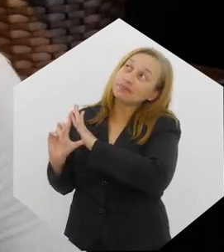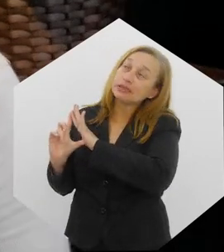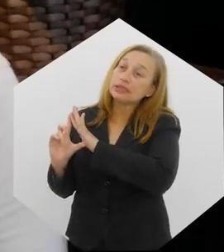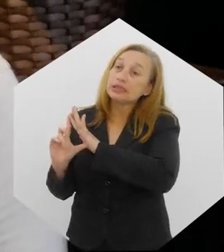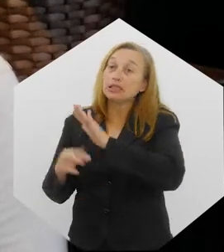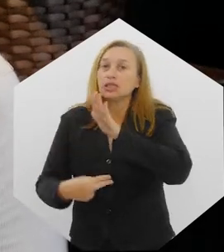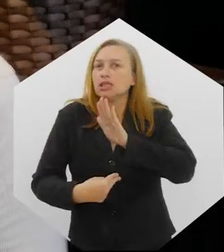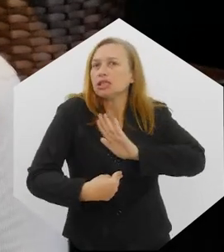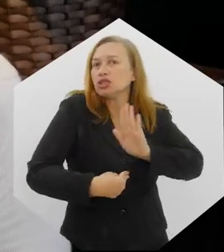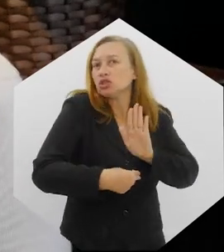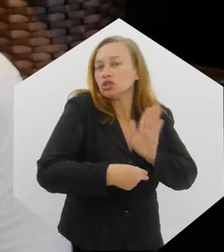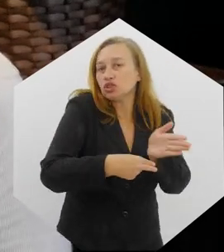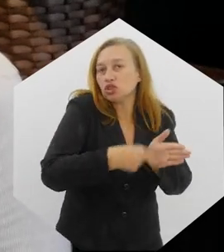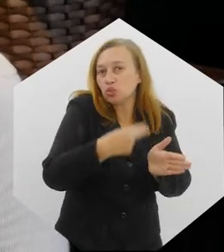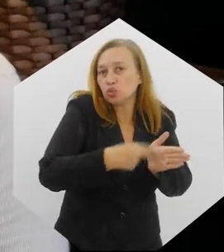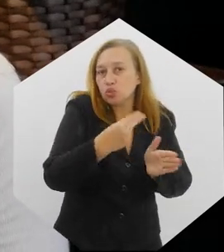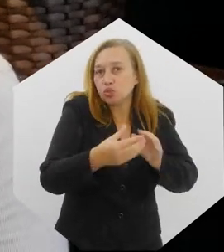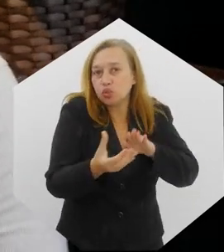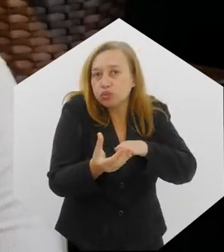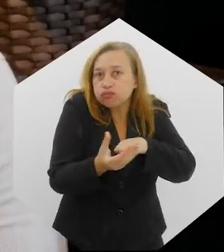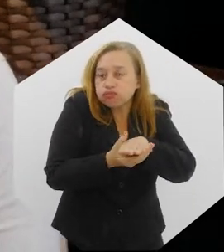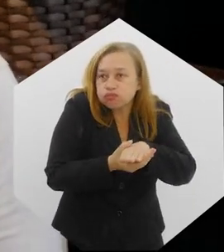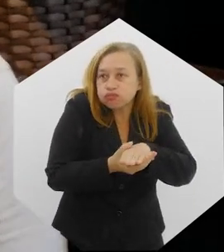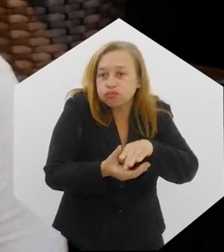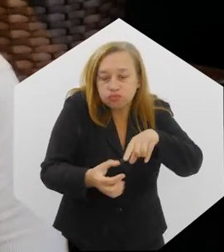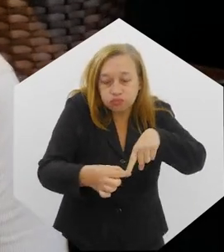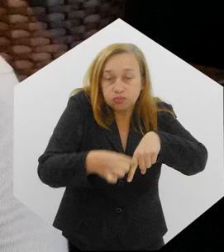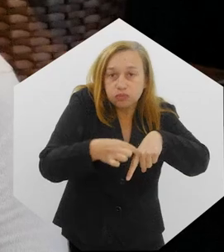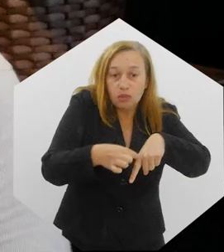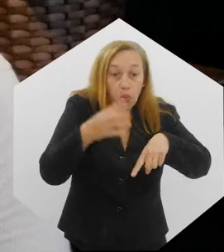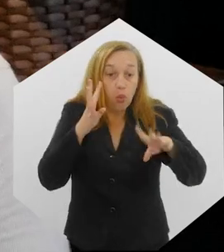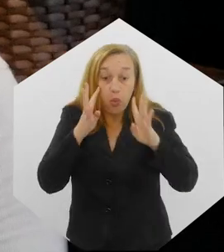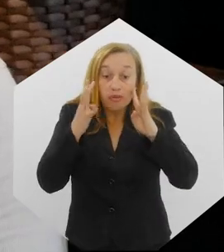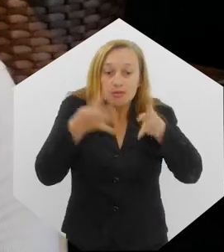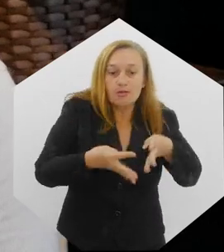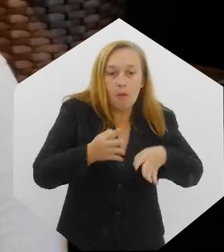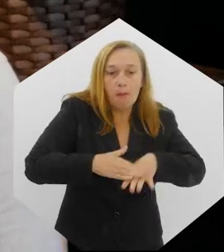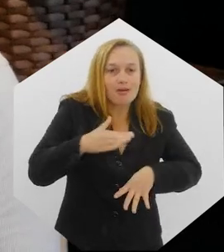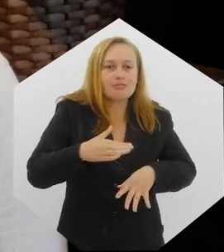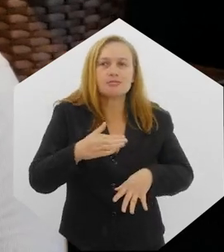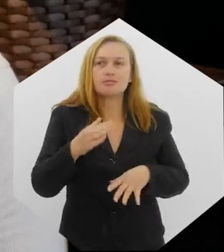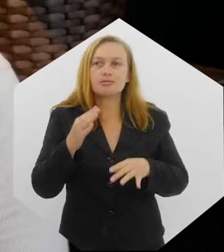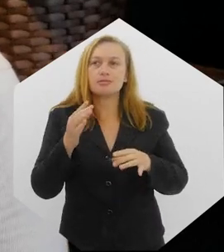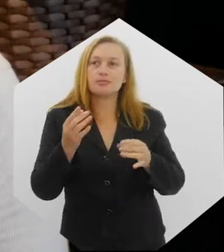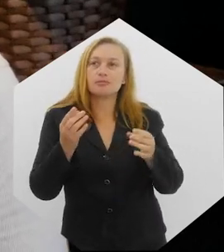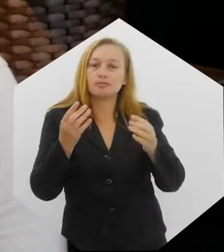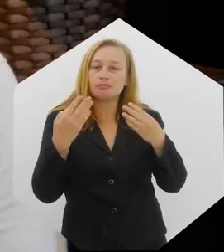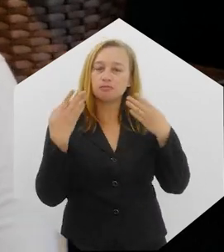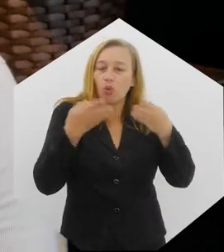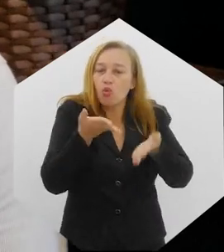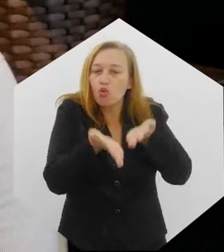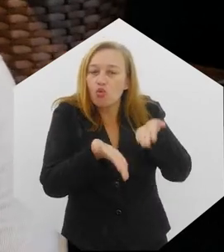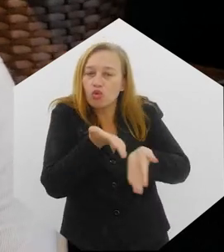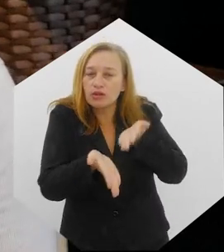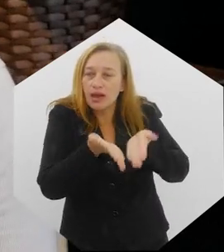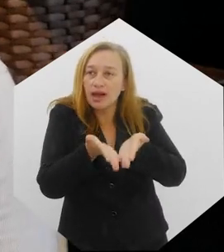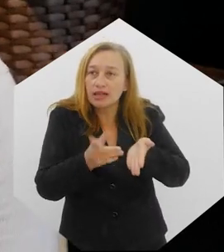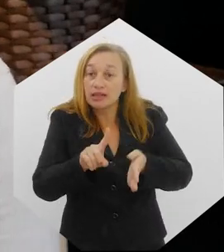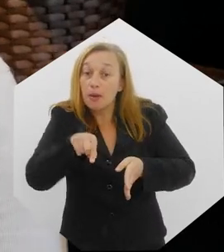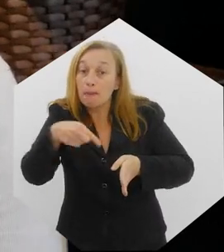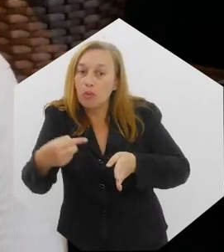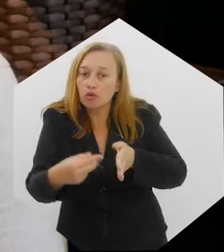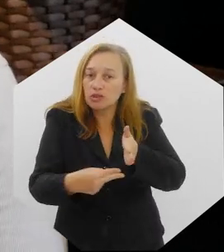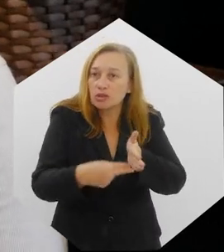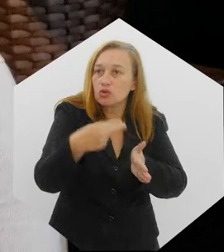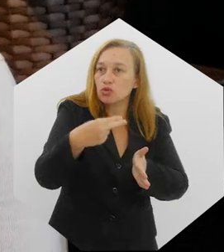sobre as cirurgias ortopédicas, né? Que tem que ter uma atenção mais especial para o cuidado, principalmente no pós-operatório,